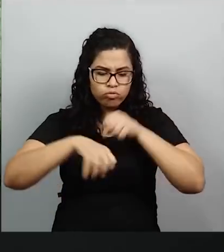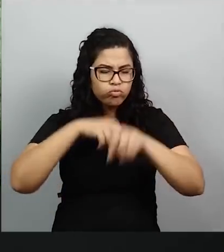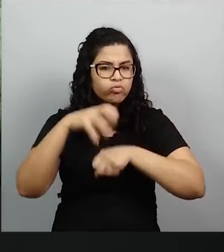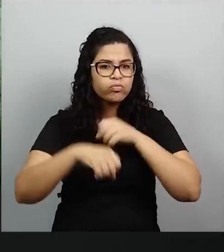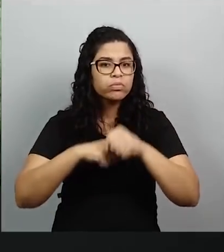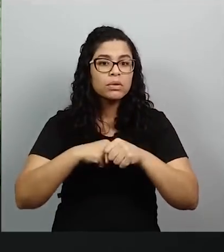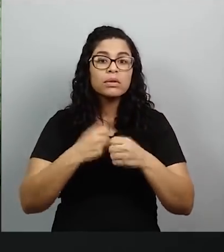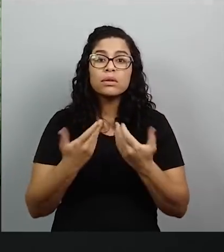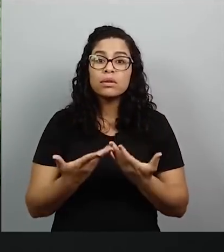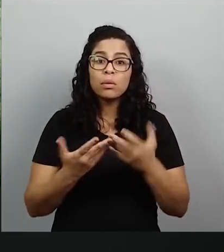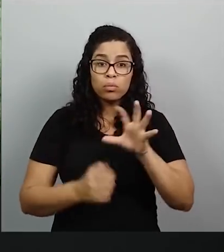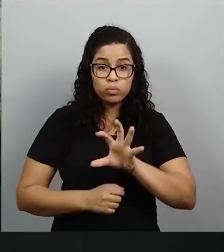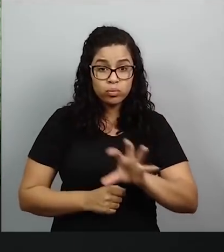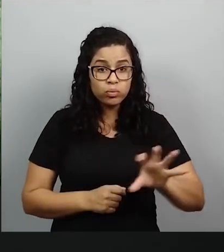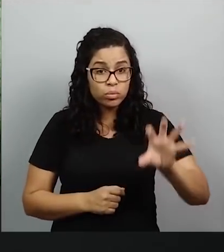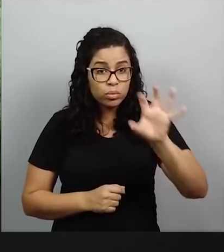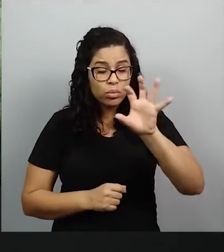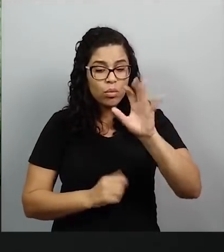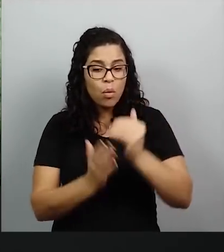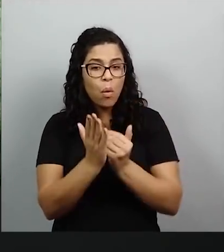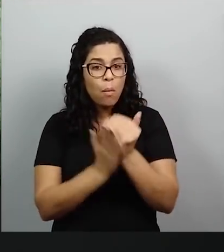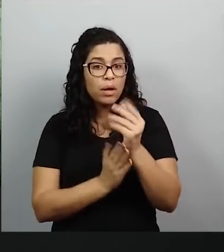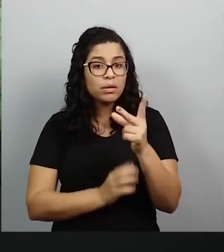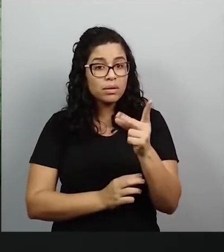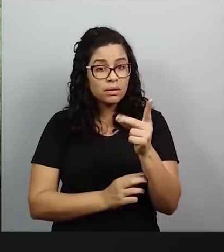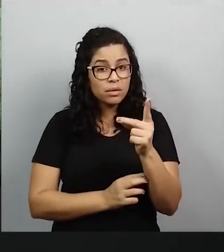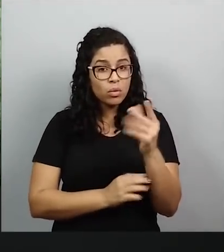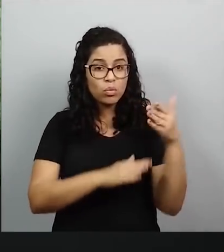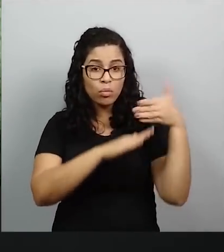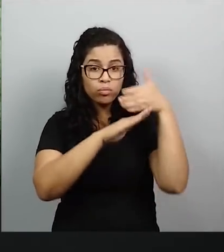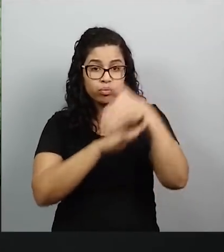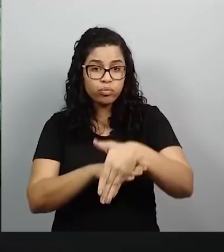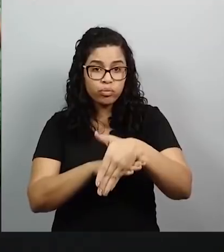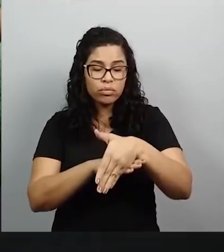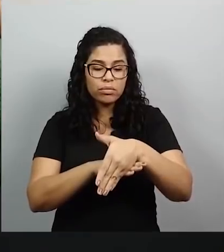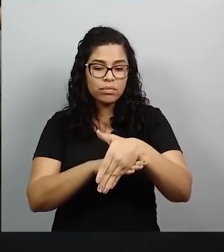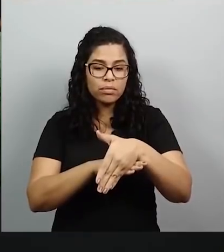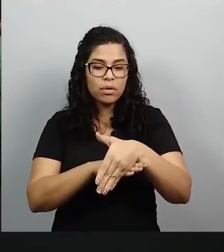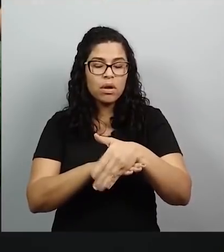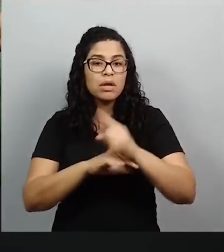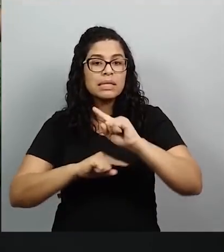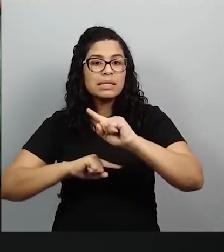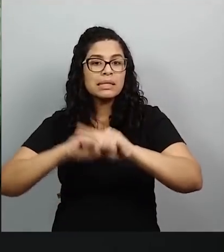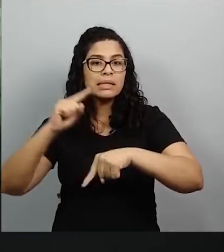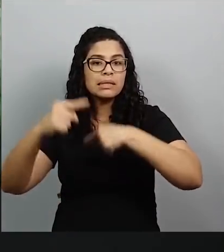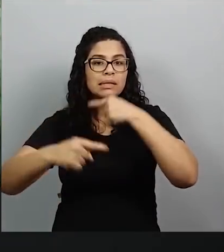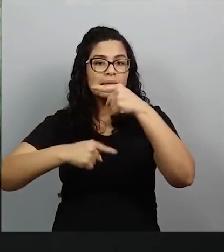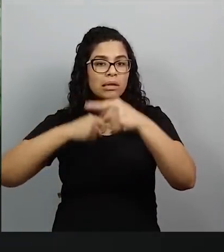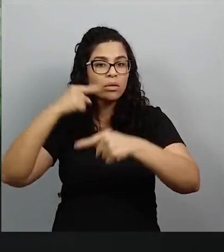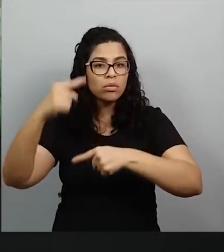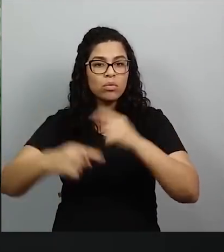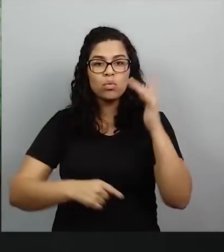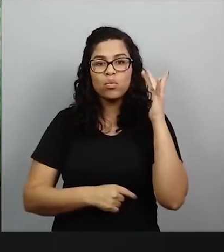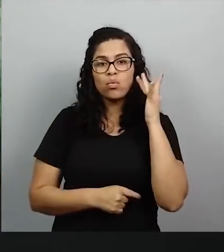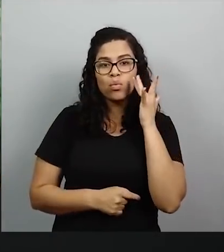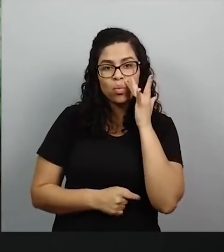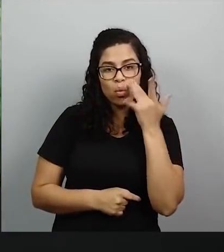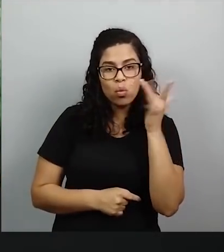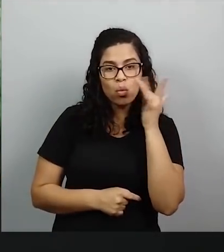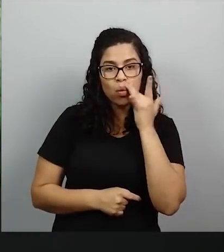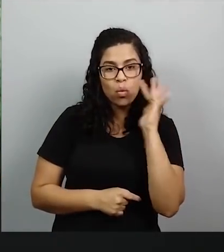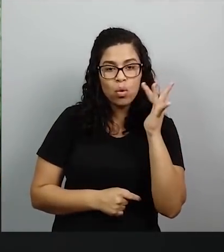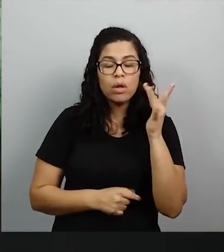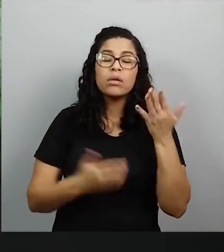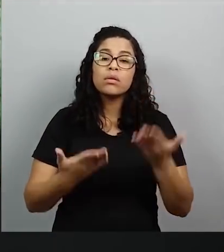ser explorados. Então, nessa região aqui, começa a segunda interiorização pelo ciclo do ouro. As